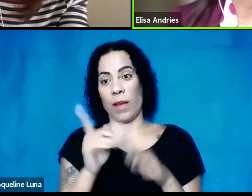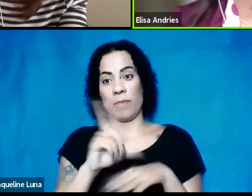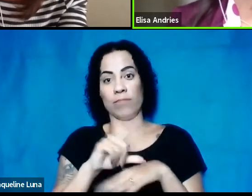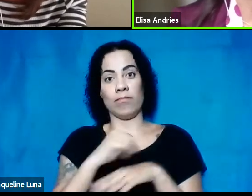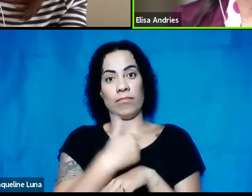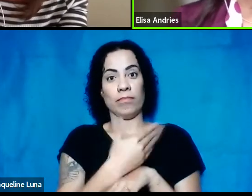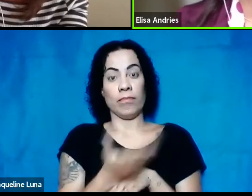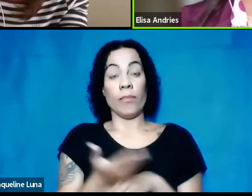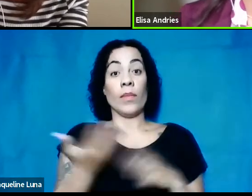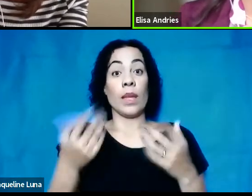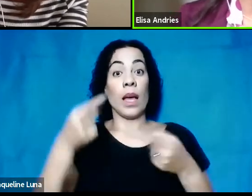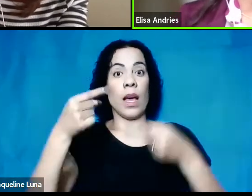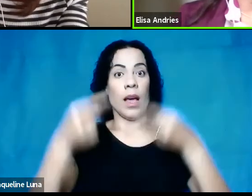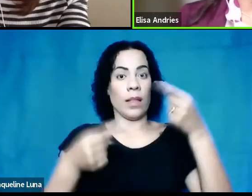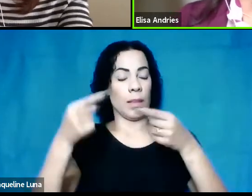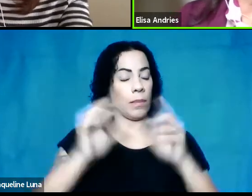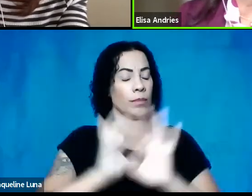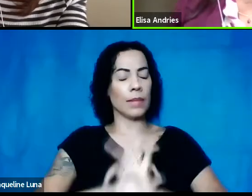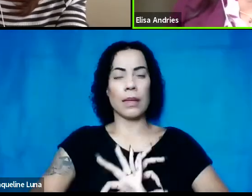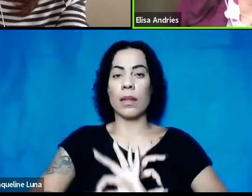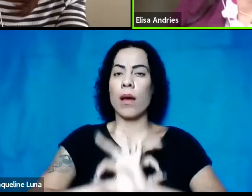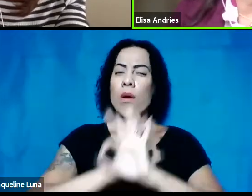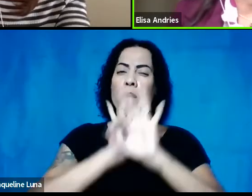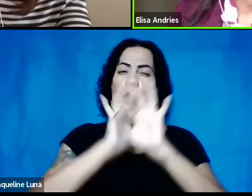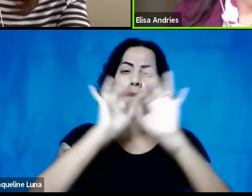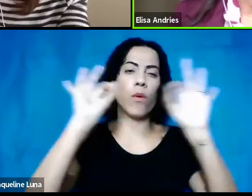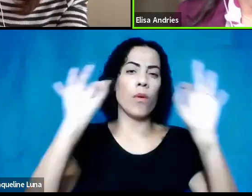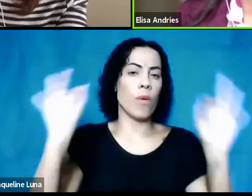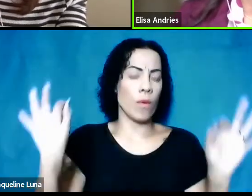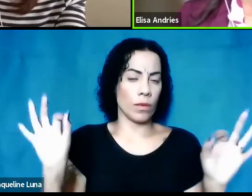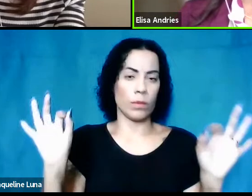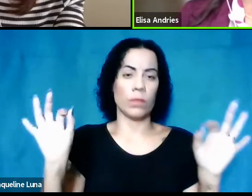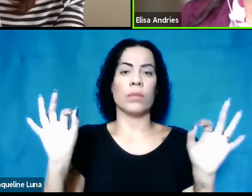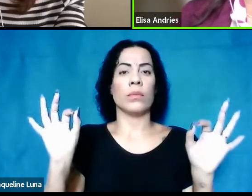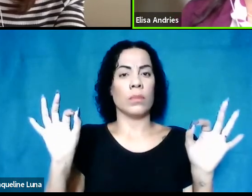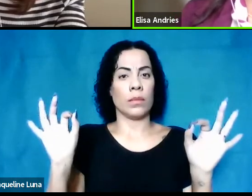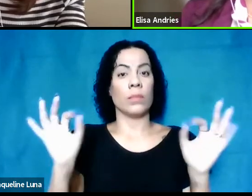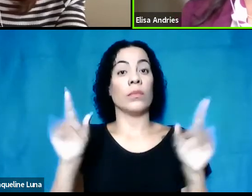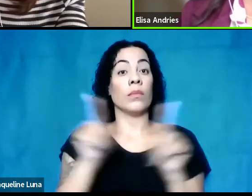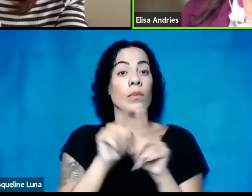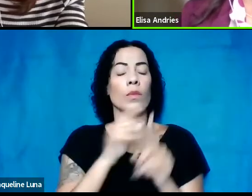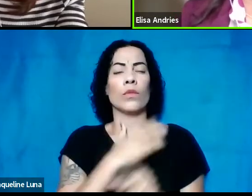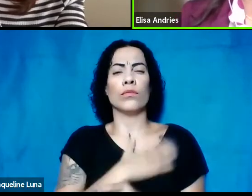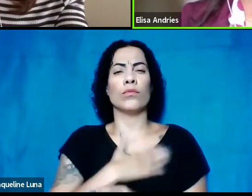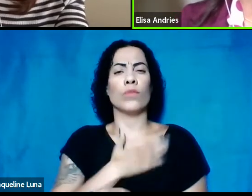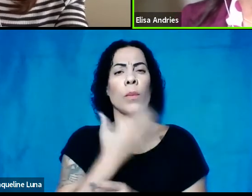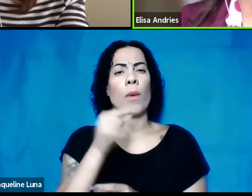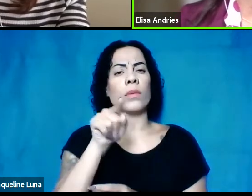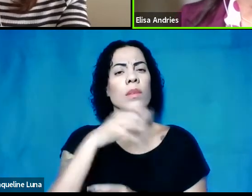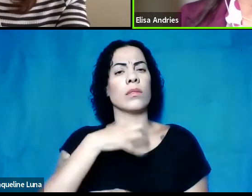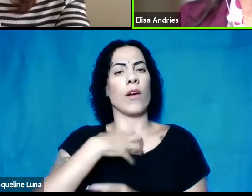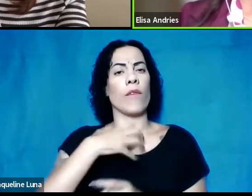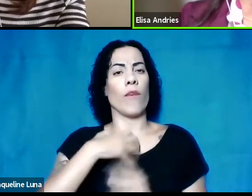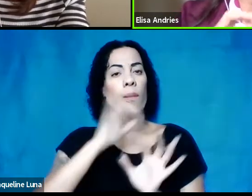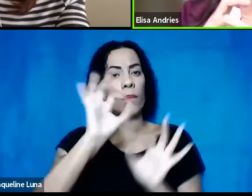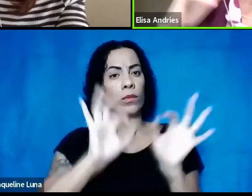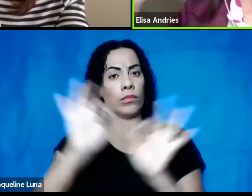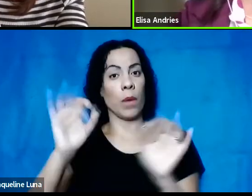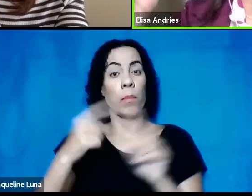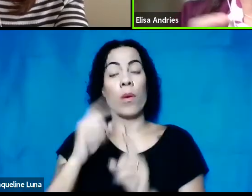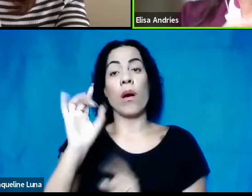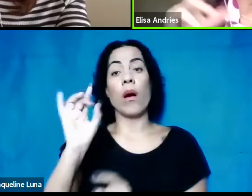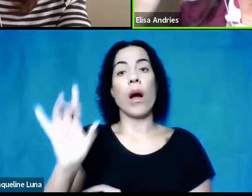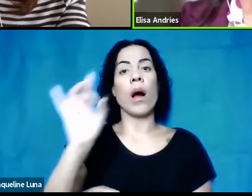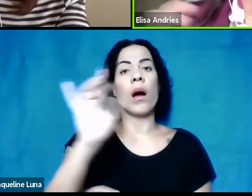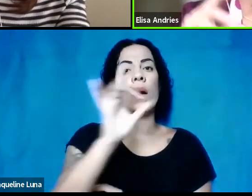O debate está ótimo. Aliás, assim... também gostei muito desse formato, porque cada um traz